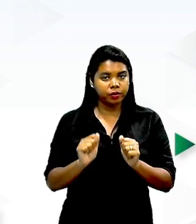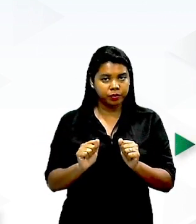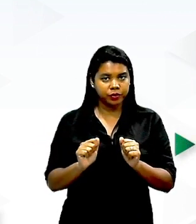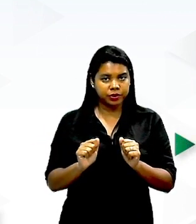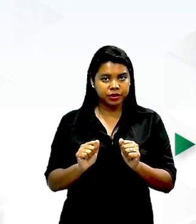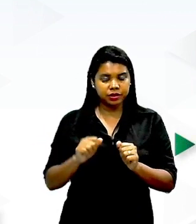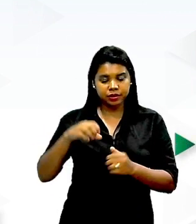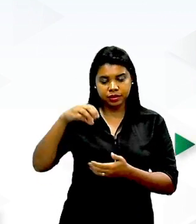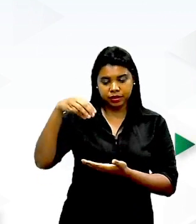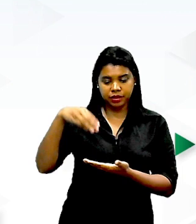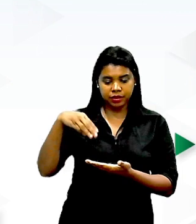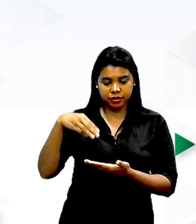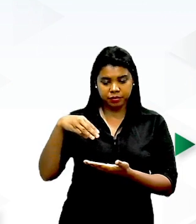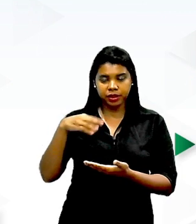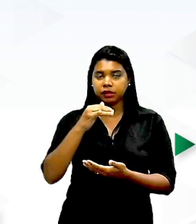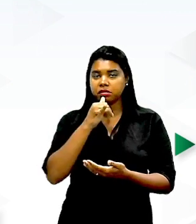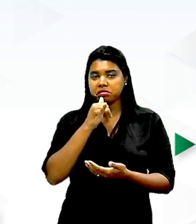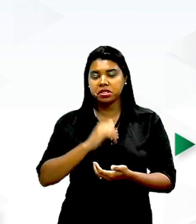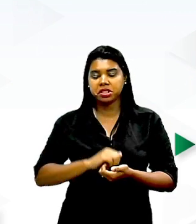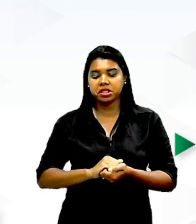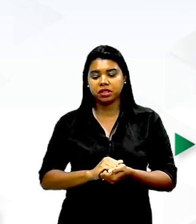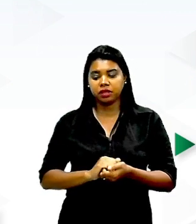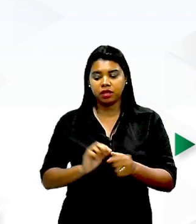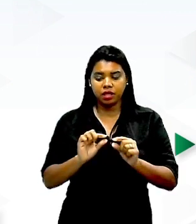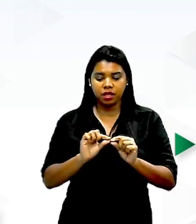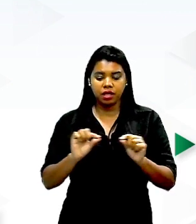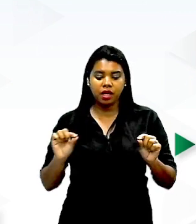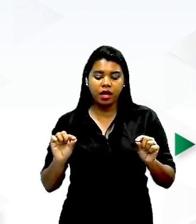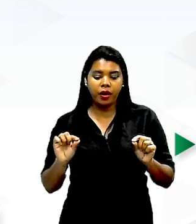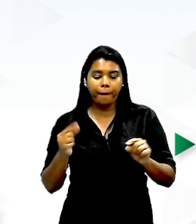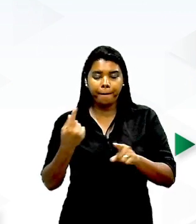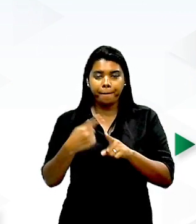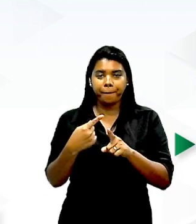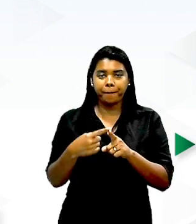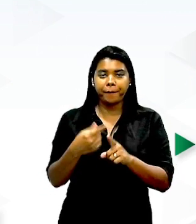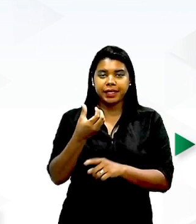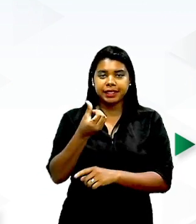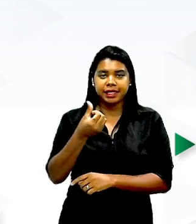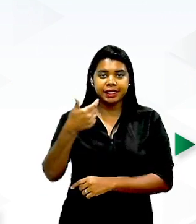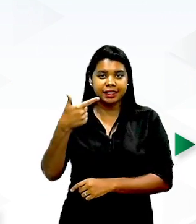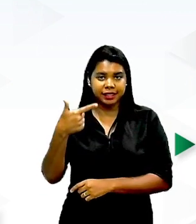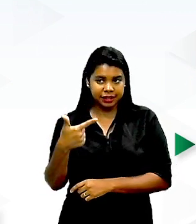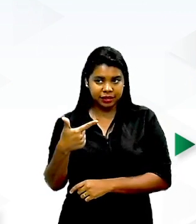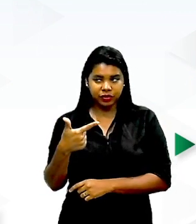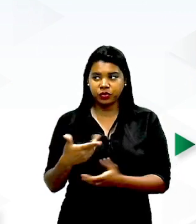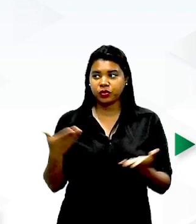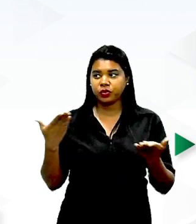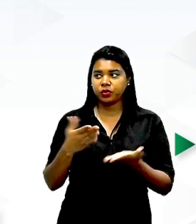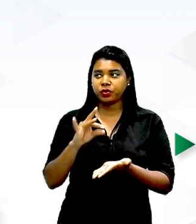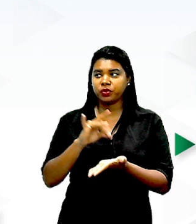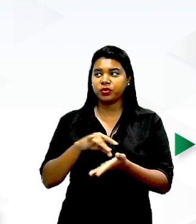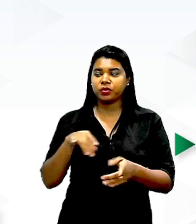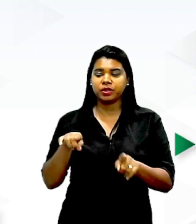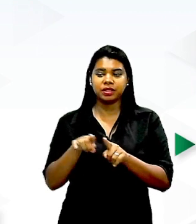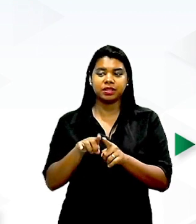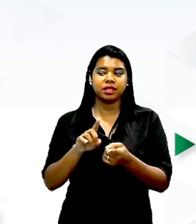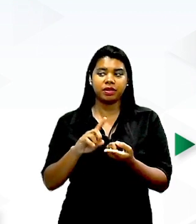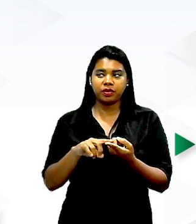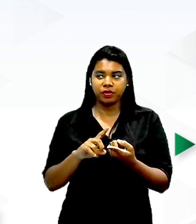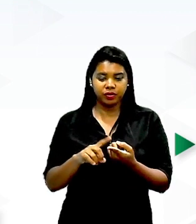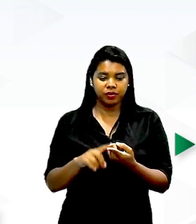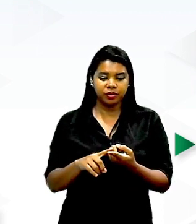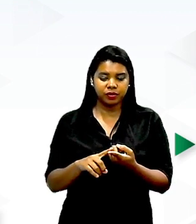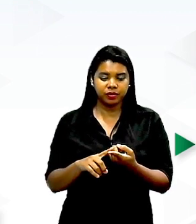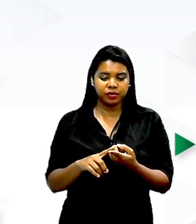medida. Essa abertura pode ser medida porque ela vale 62 graus. Agora, qual é a medida